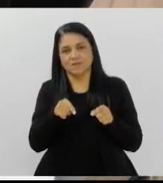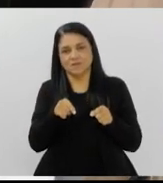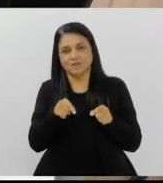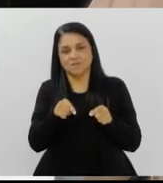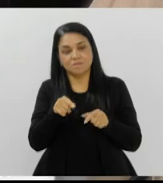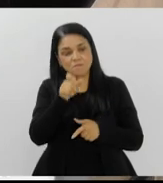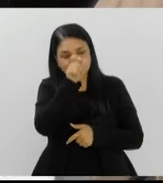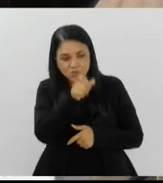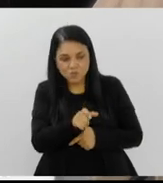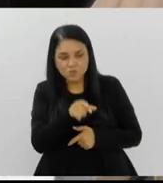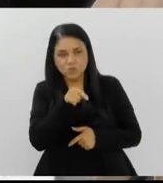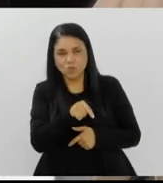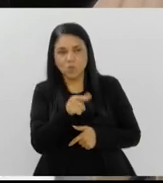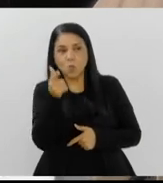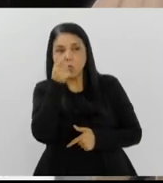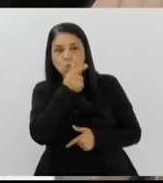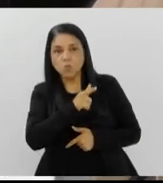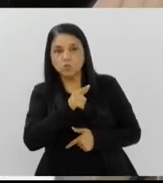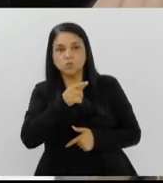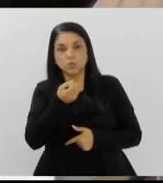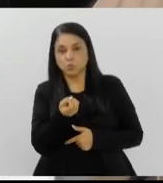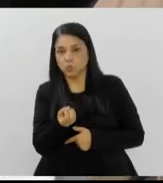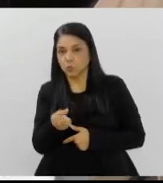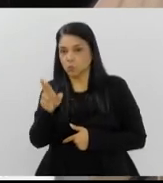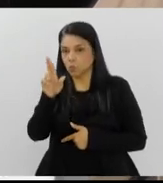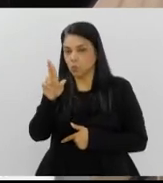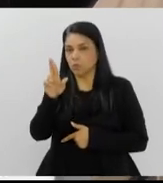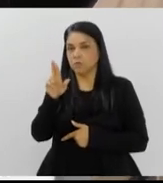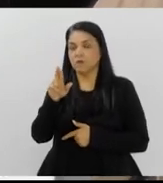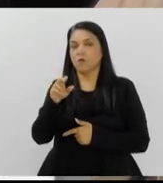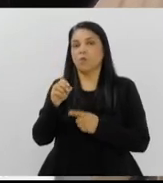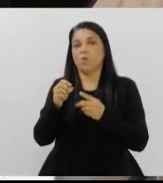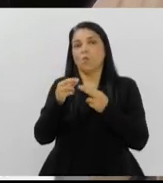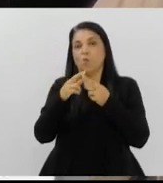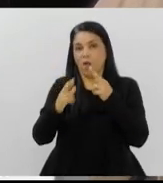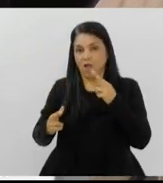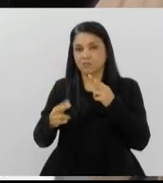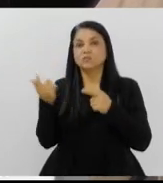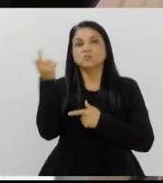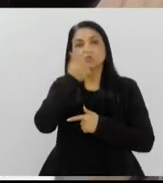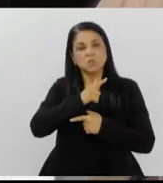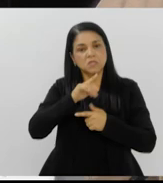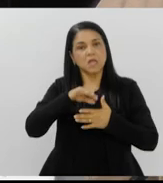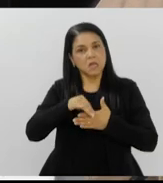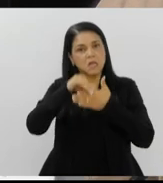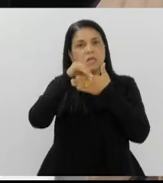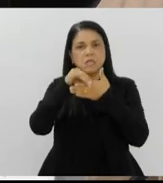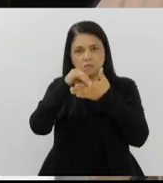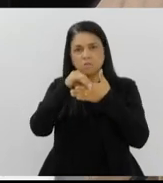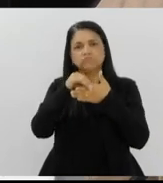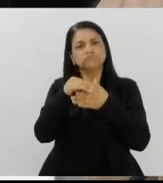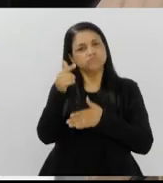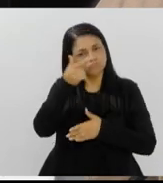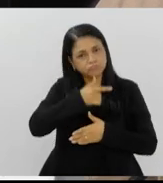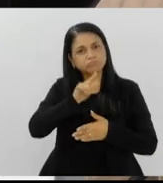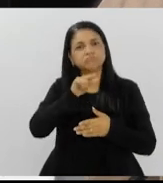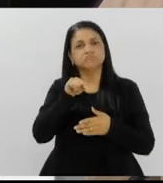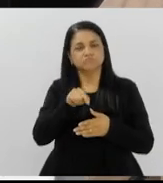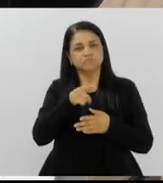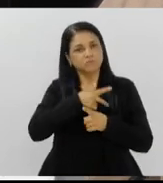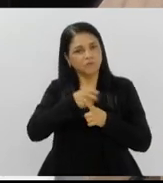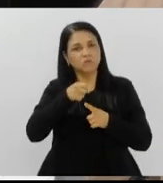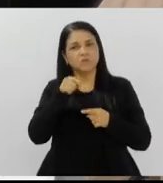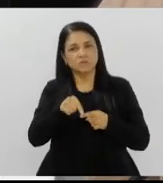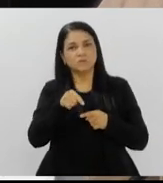essa pessoa que conseguiu ser doutora pela UERJ consegue ser uma grande líder, sim. No momento que eu já trago o